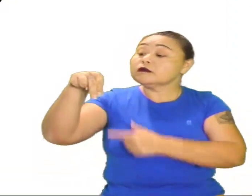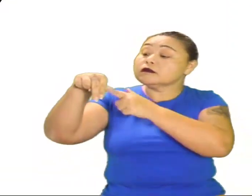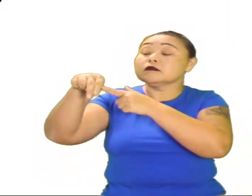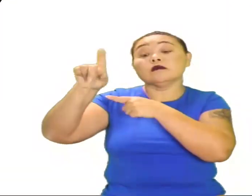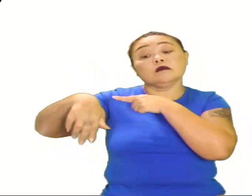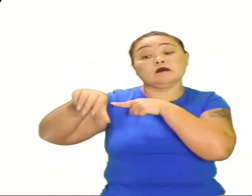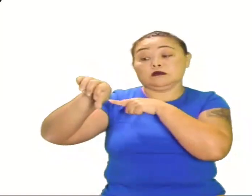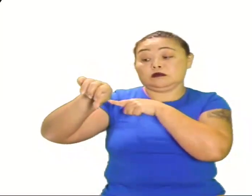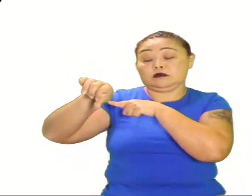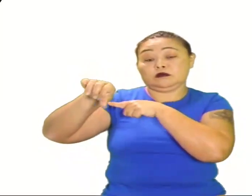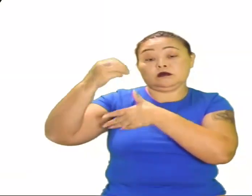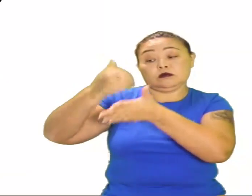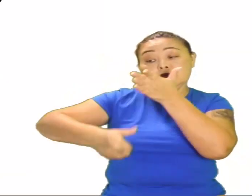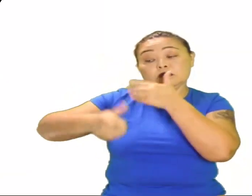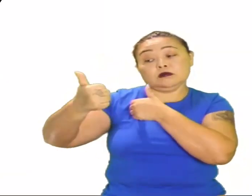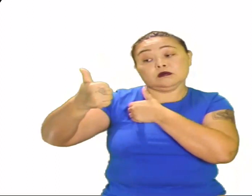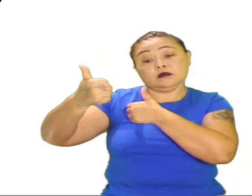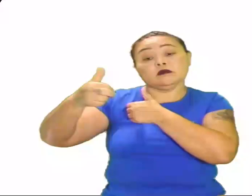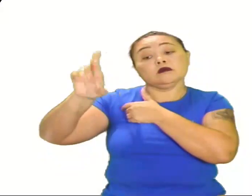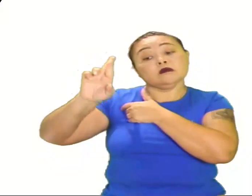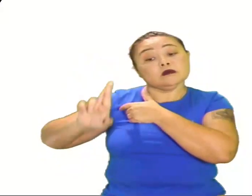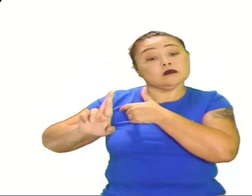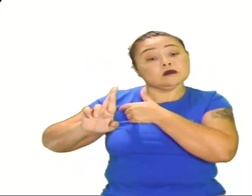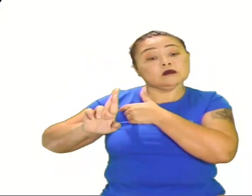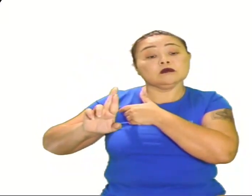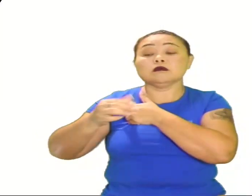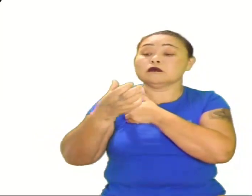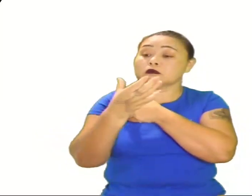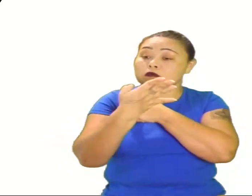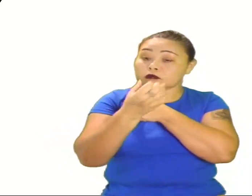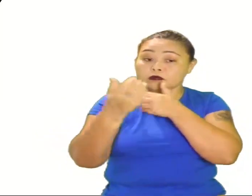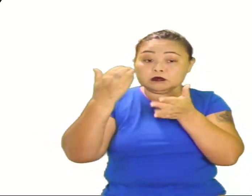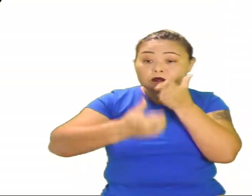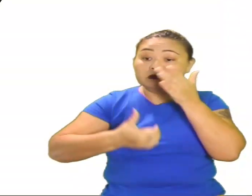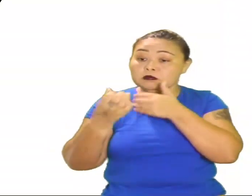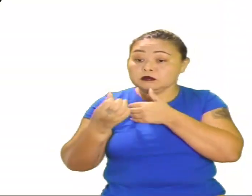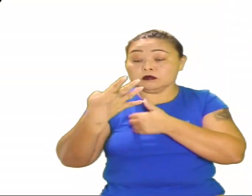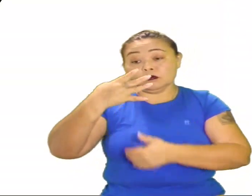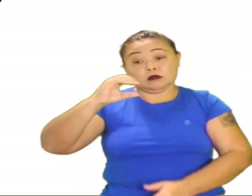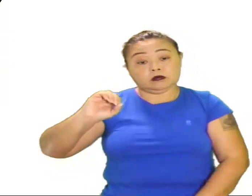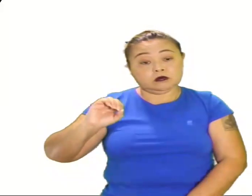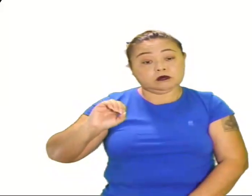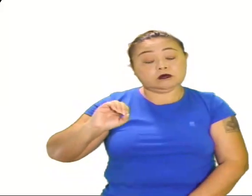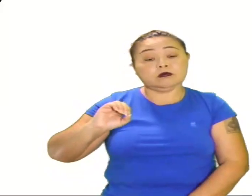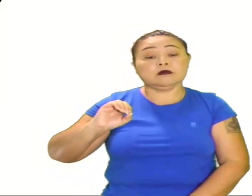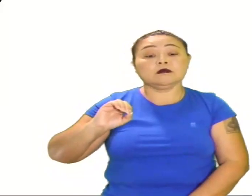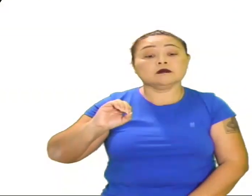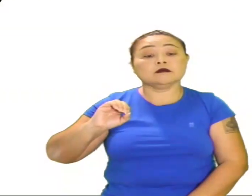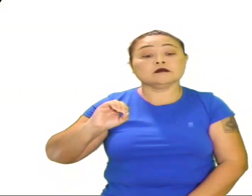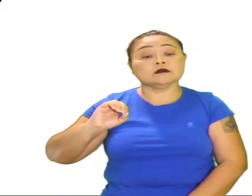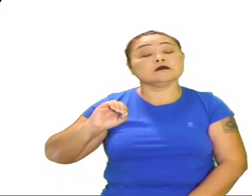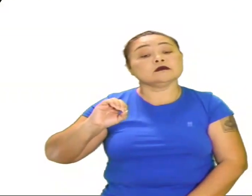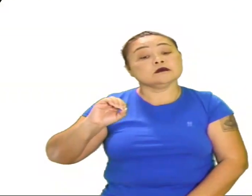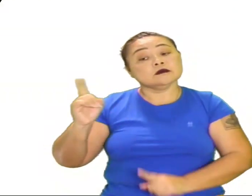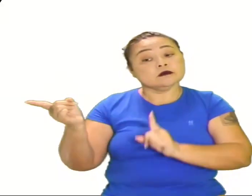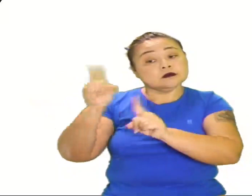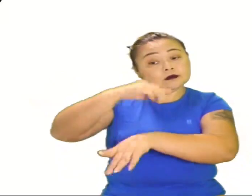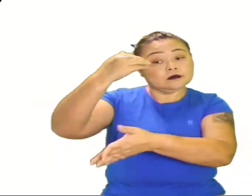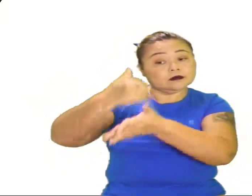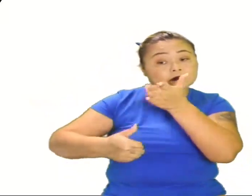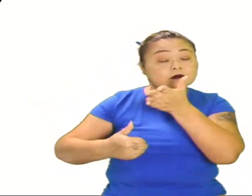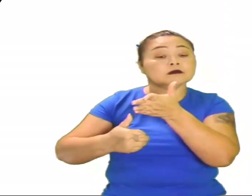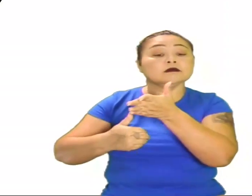N? 9. Menos 1 vezes a razão. 46 tira 6. 40. 40, né? Porque o 6 passa para